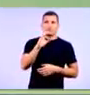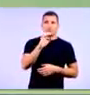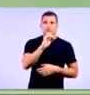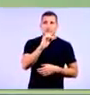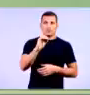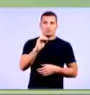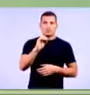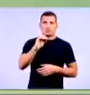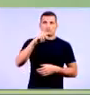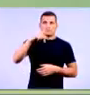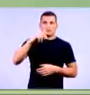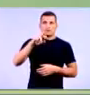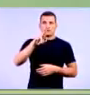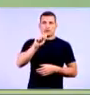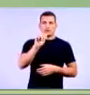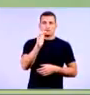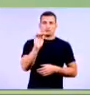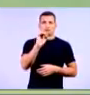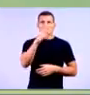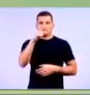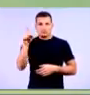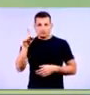cooperação.